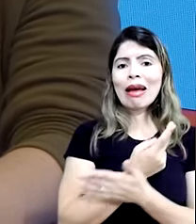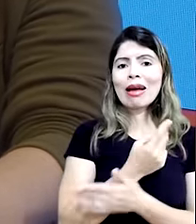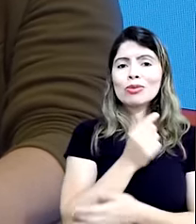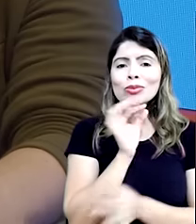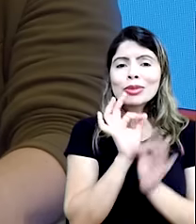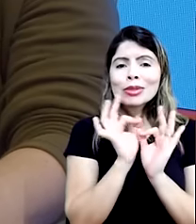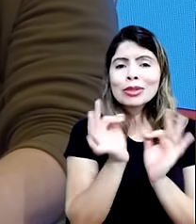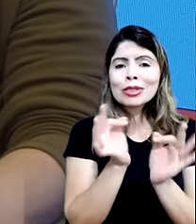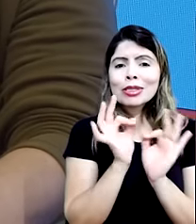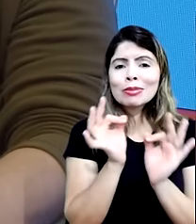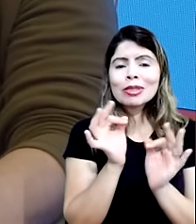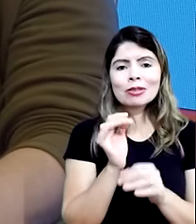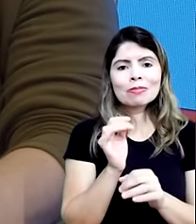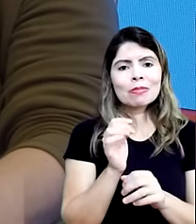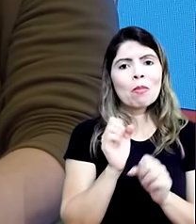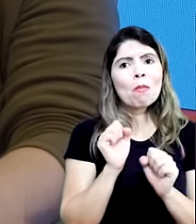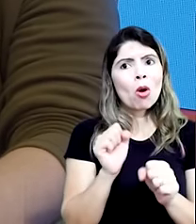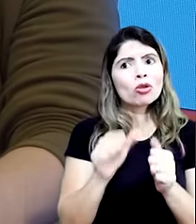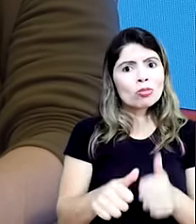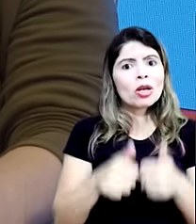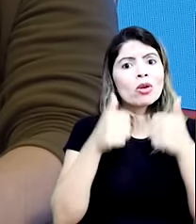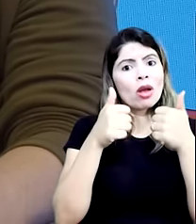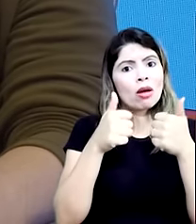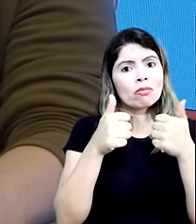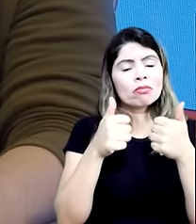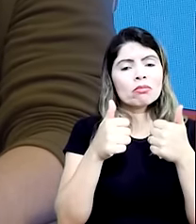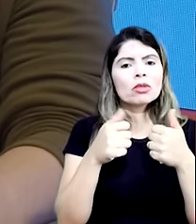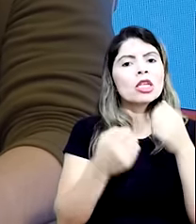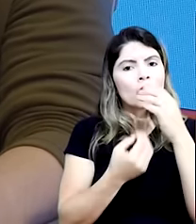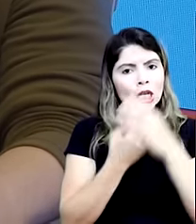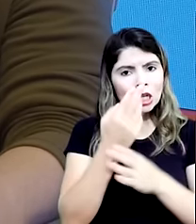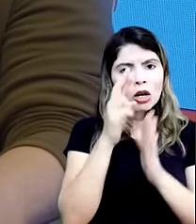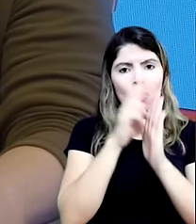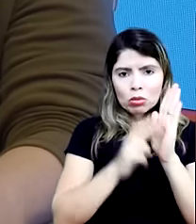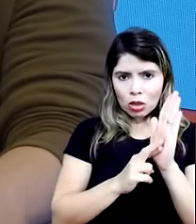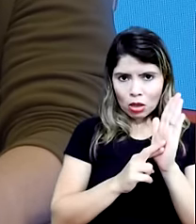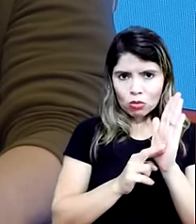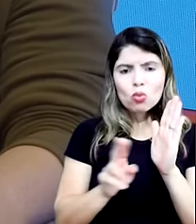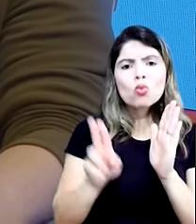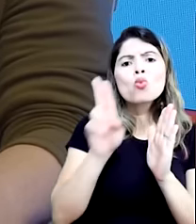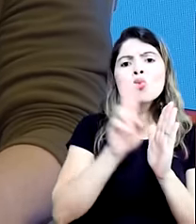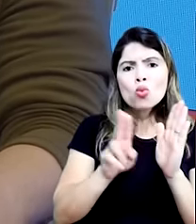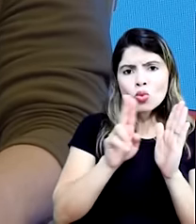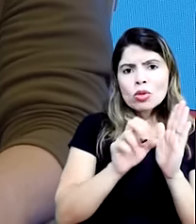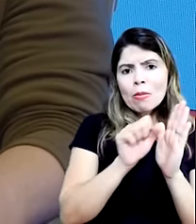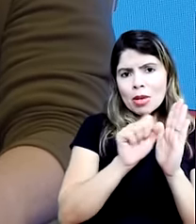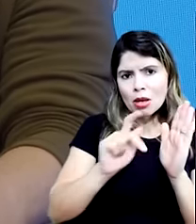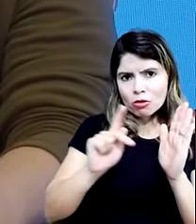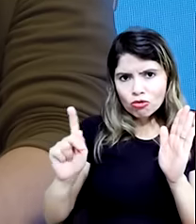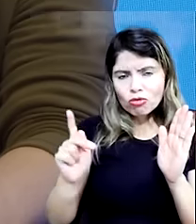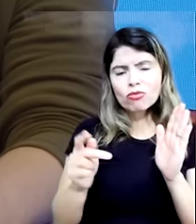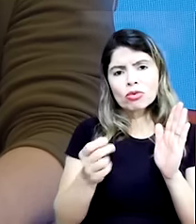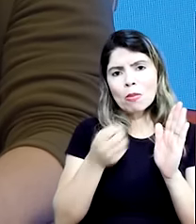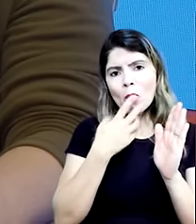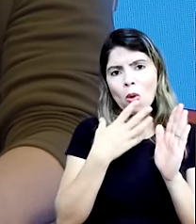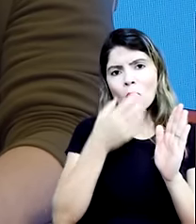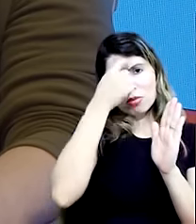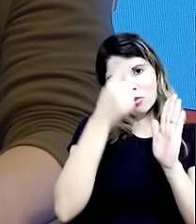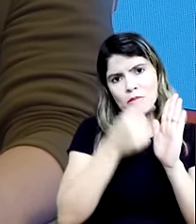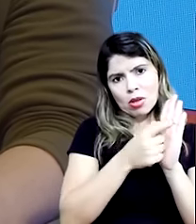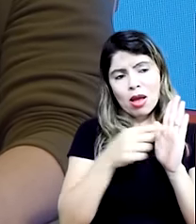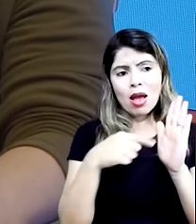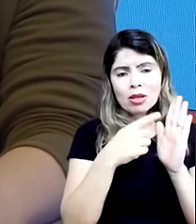então fica a dica aí de faça o roteiro utilize ferramentas que estão disponíveis estão cada vez melhores